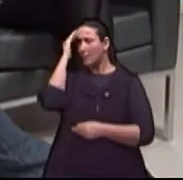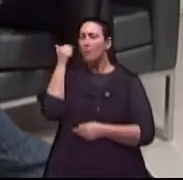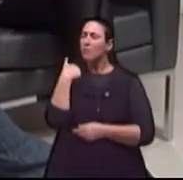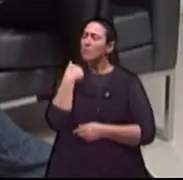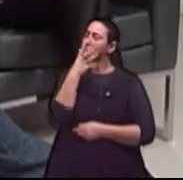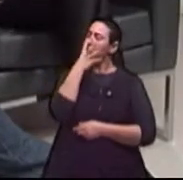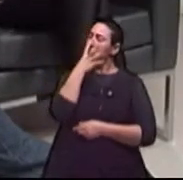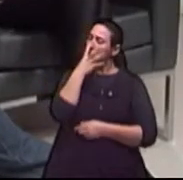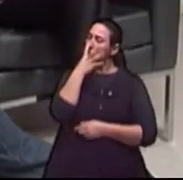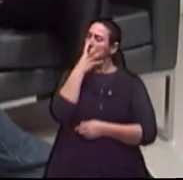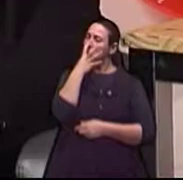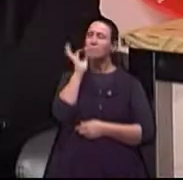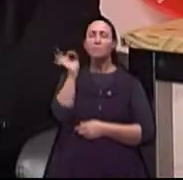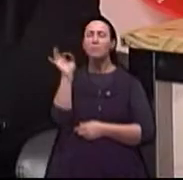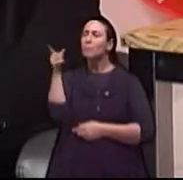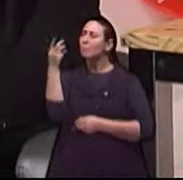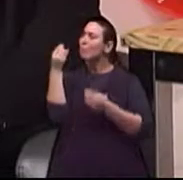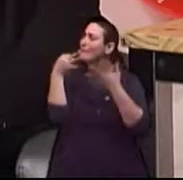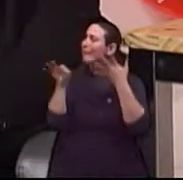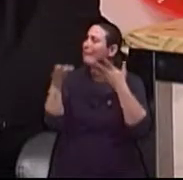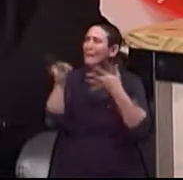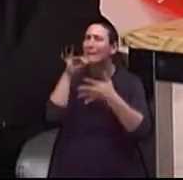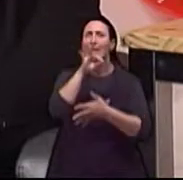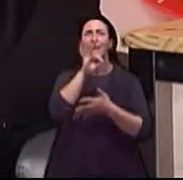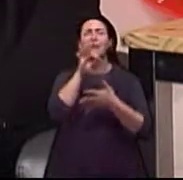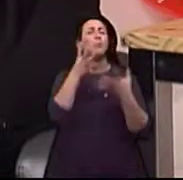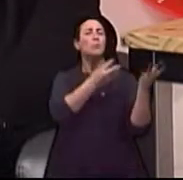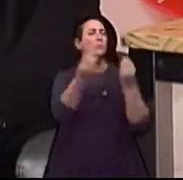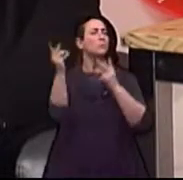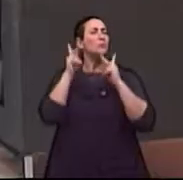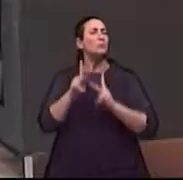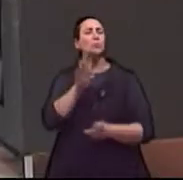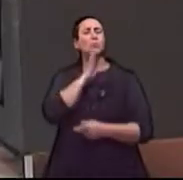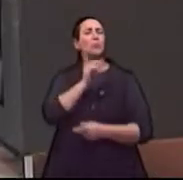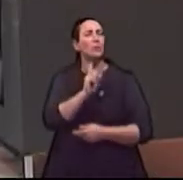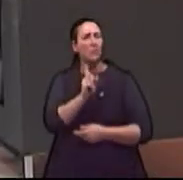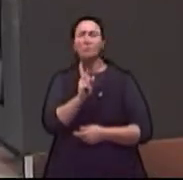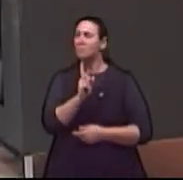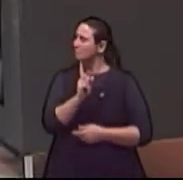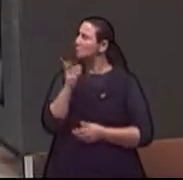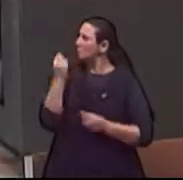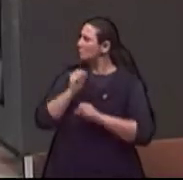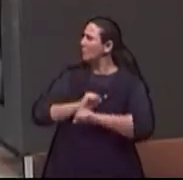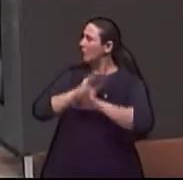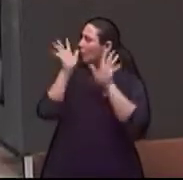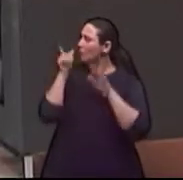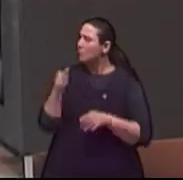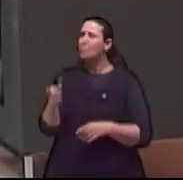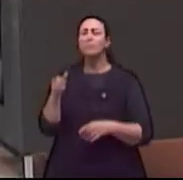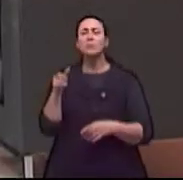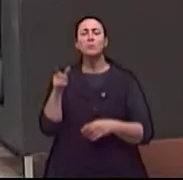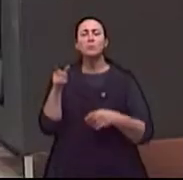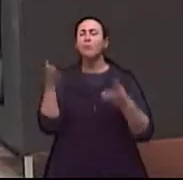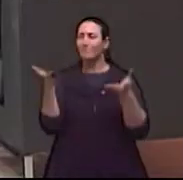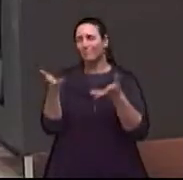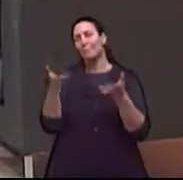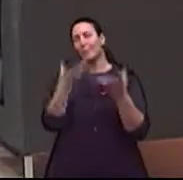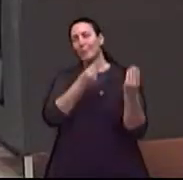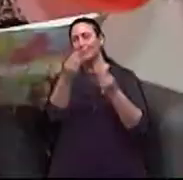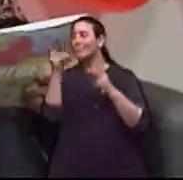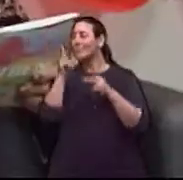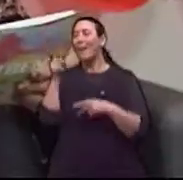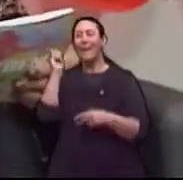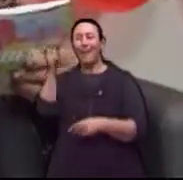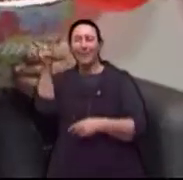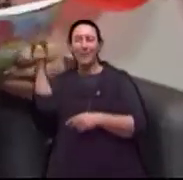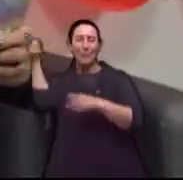me encanta de ver assim tão detalhadamente que para nós leigos tá ficando muito claro isso mas eu ainda quero perguntar mais que depois o pessoal me encontra se